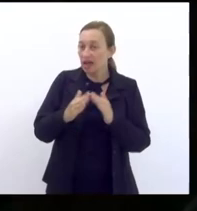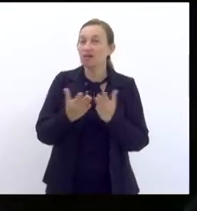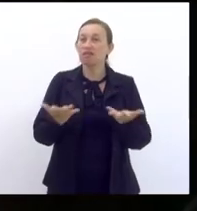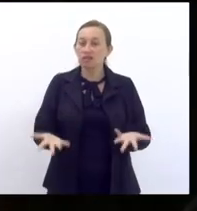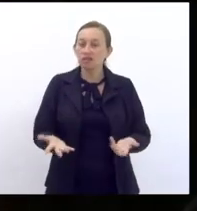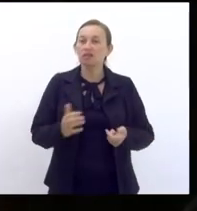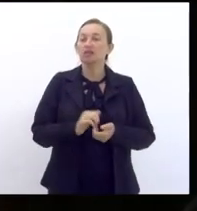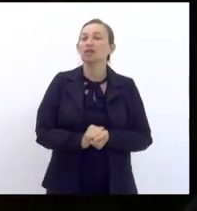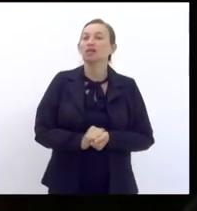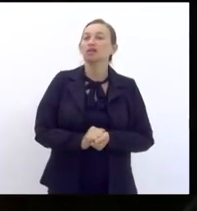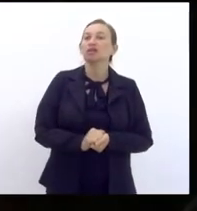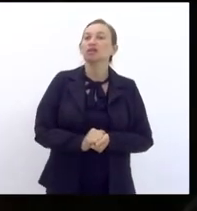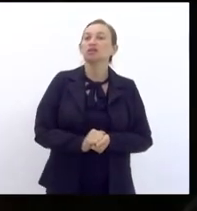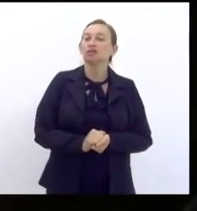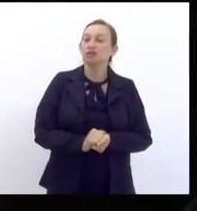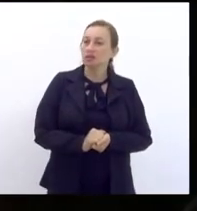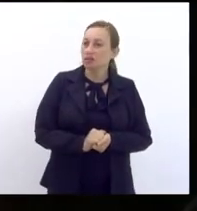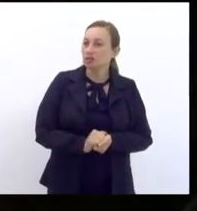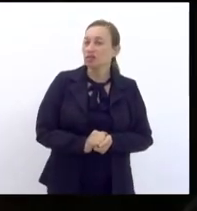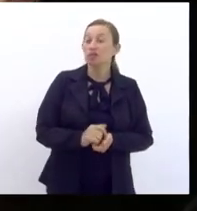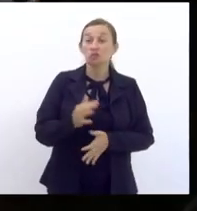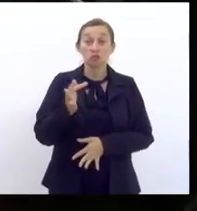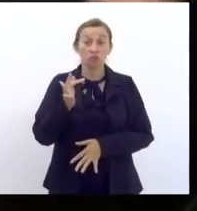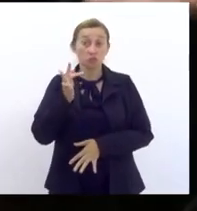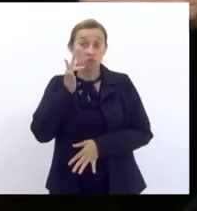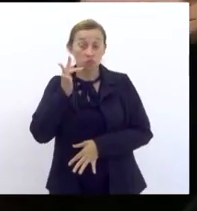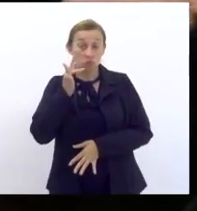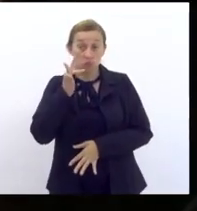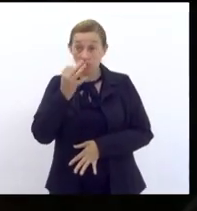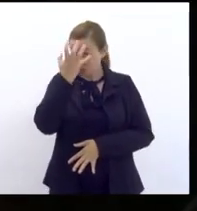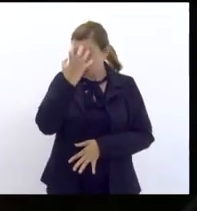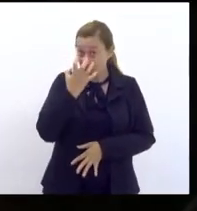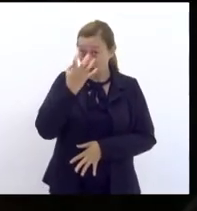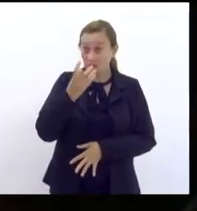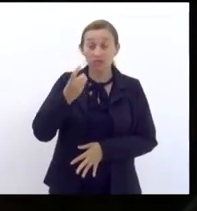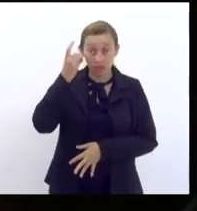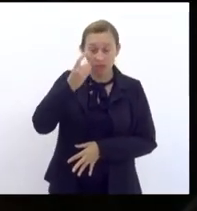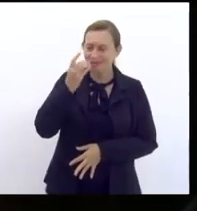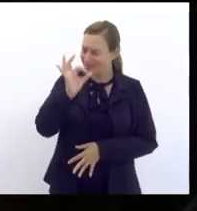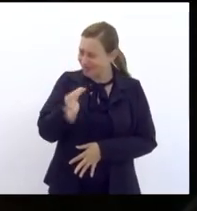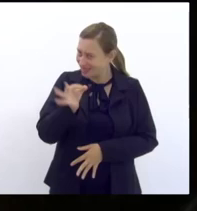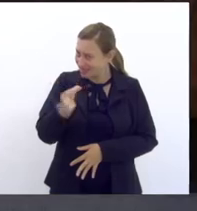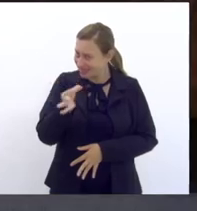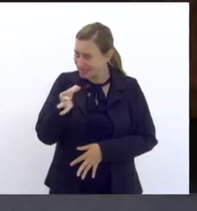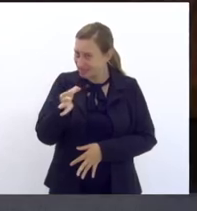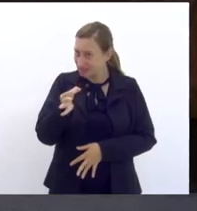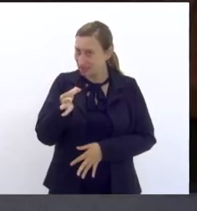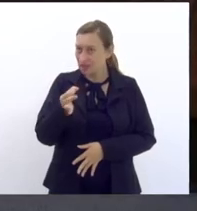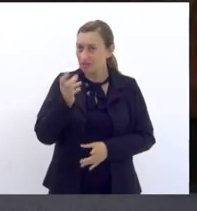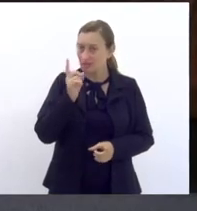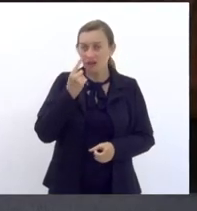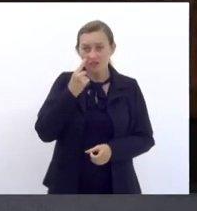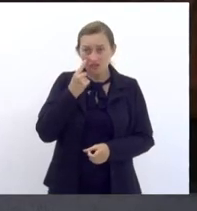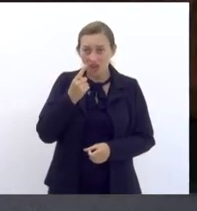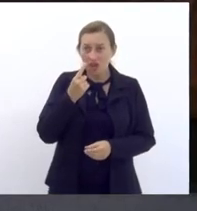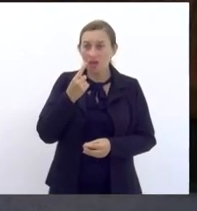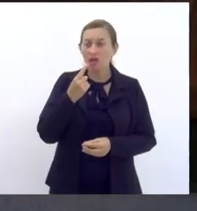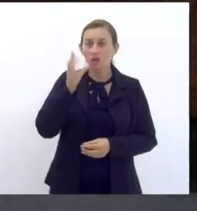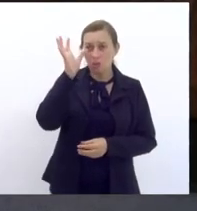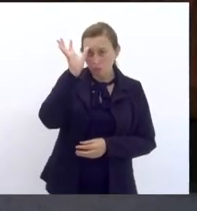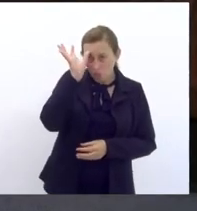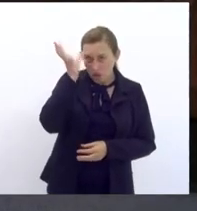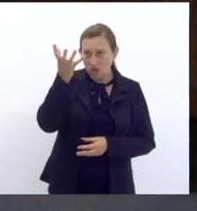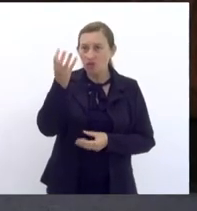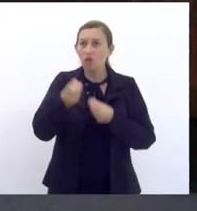sessão presidida por Jorge Felipe Neto que é Seríssimo e eu tenho certeza que vai achar uma pré-solução para pelo menos